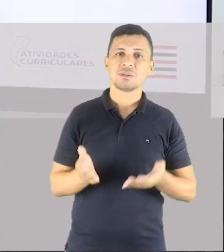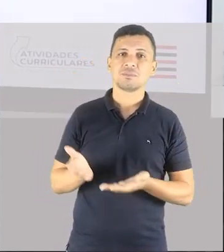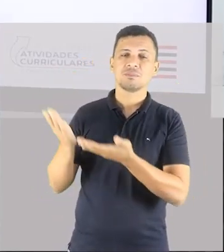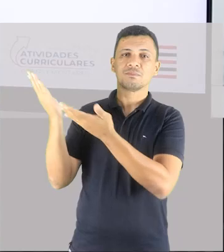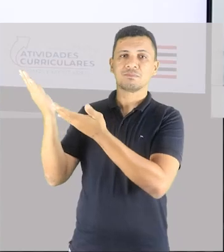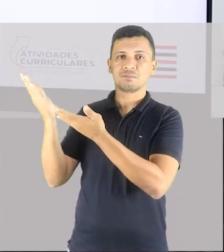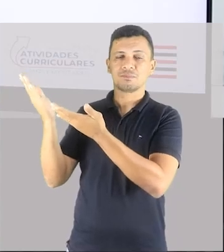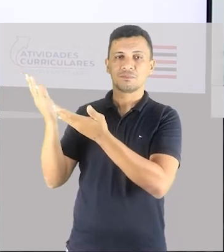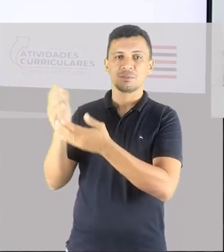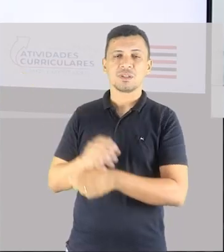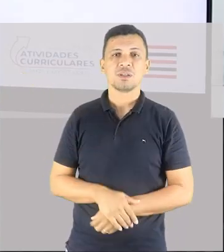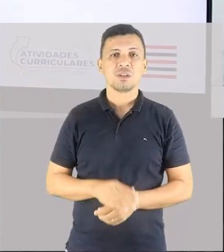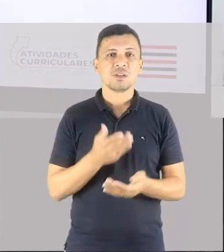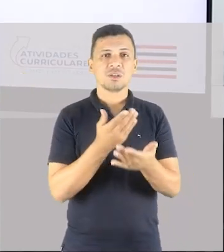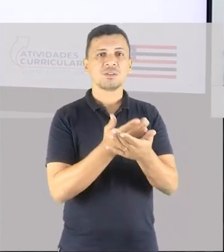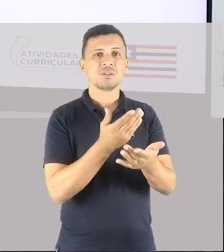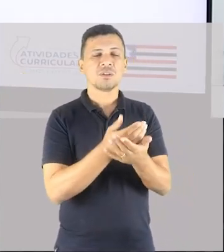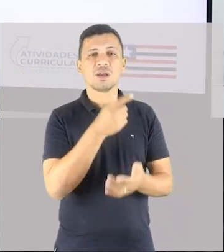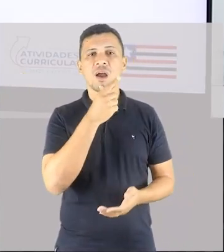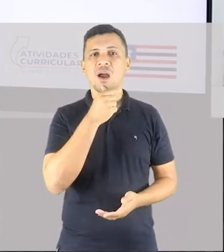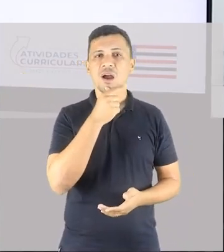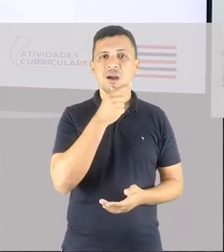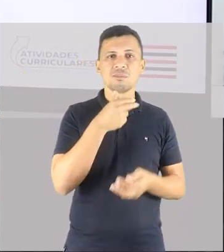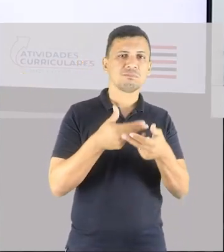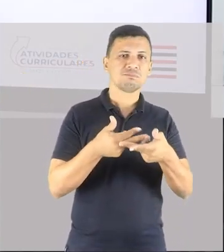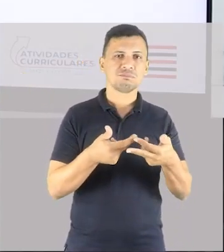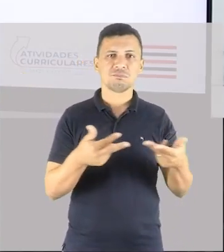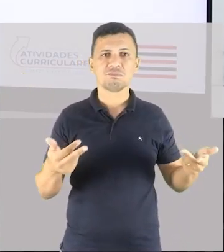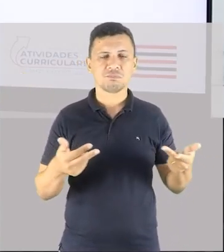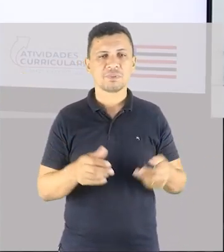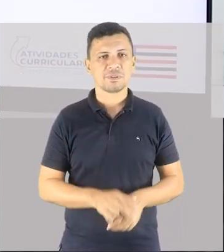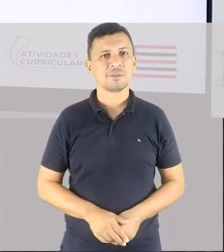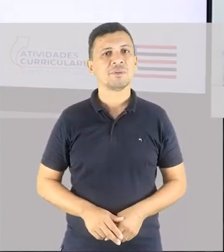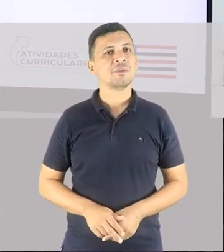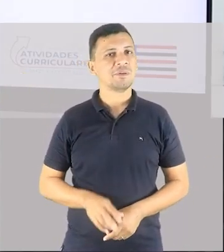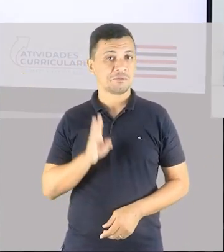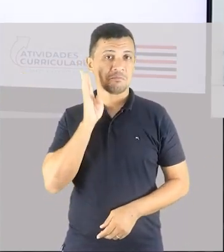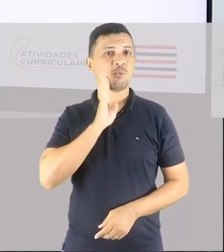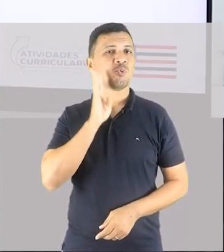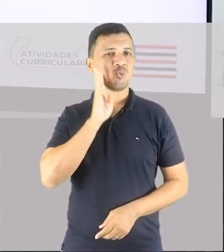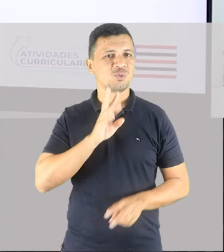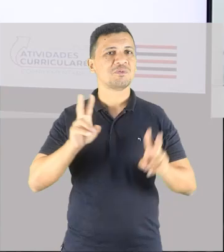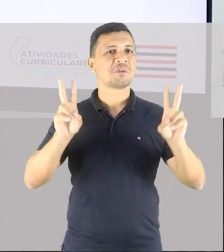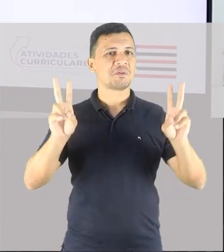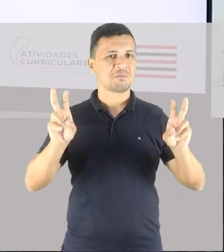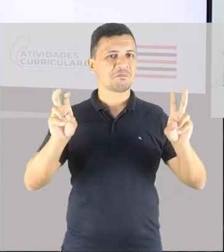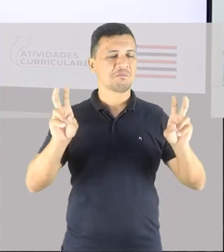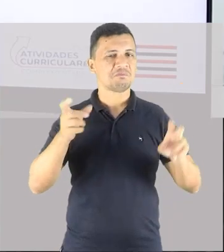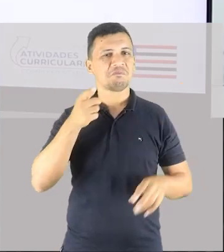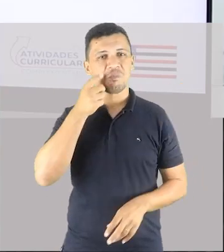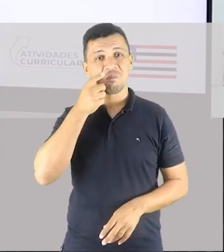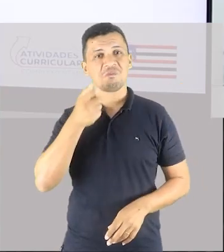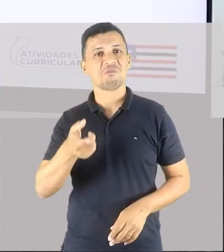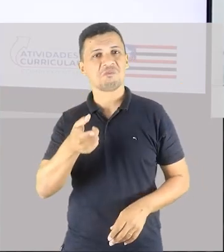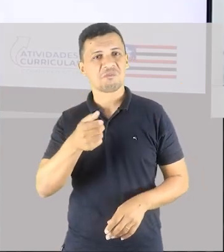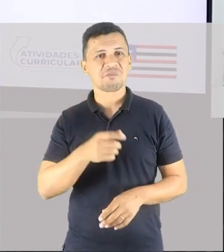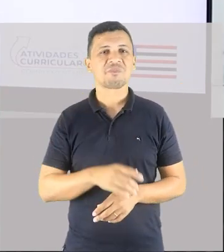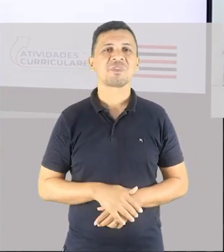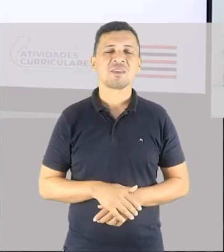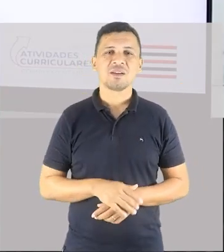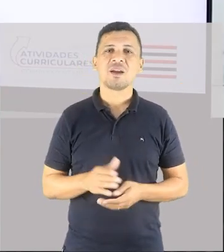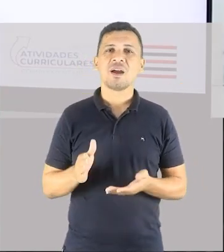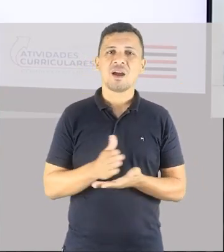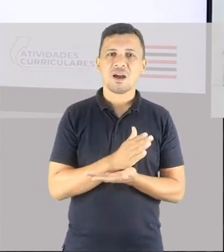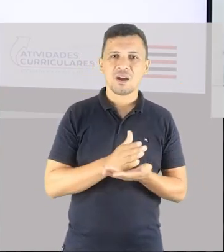hoje, hidrostática. Hidrostática é um assunto muito legal, muito interessante, tá? Tem